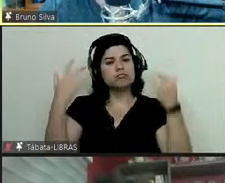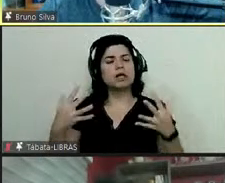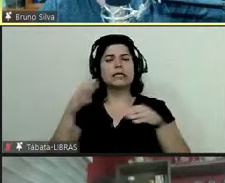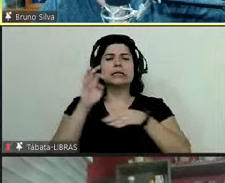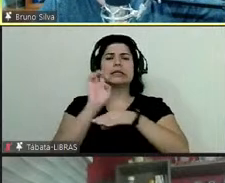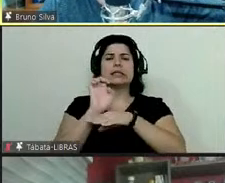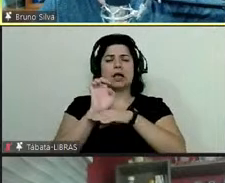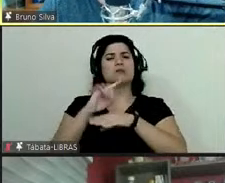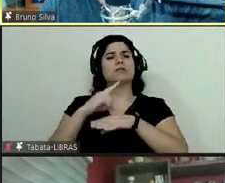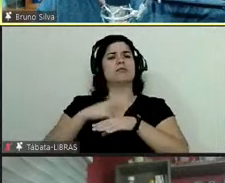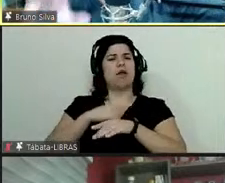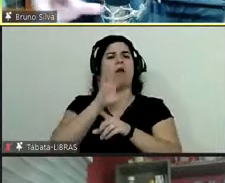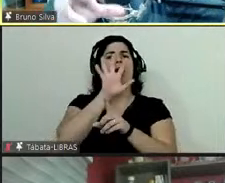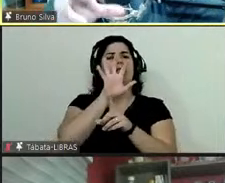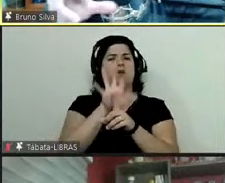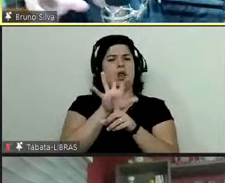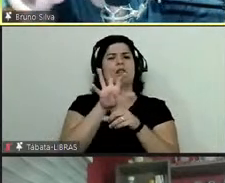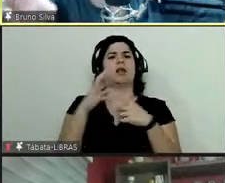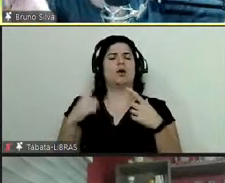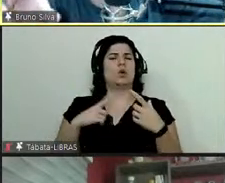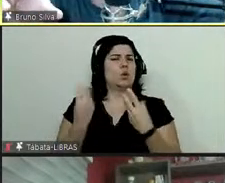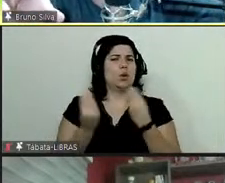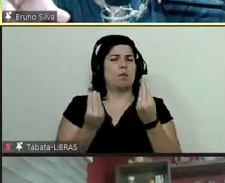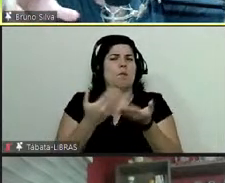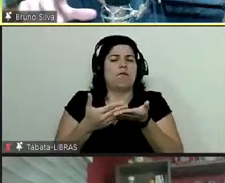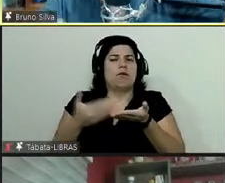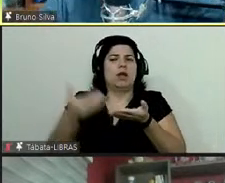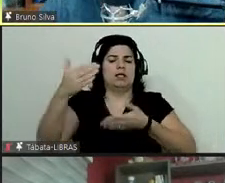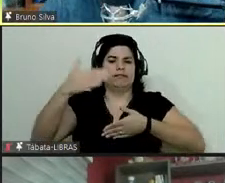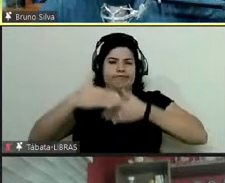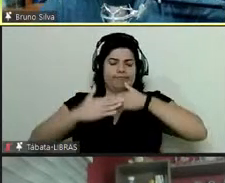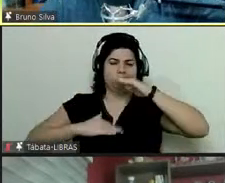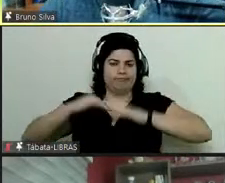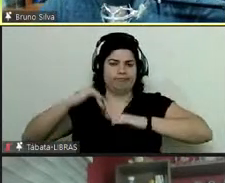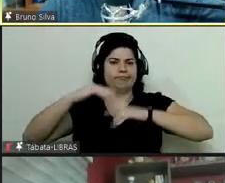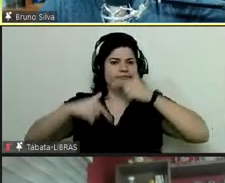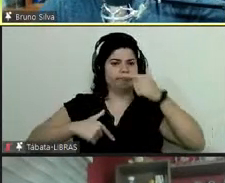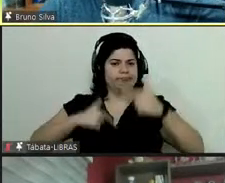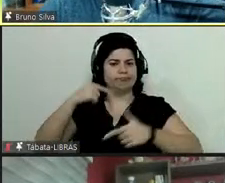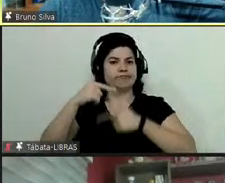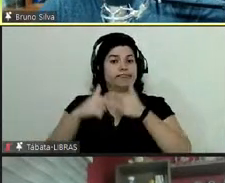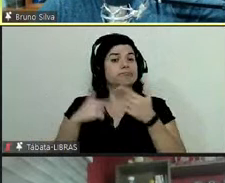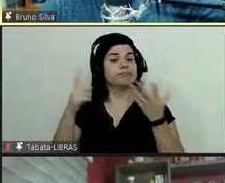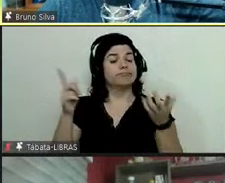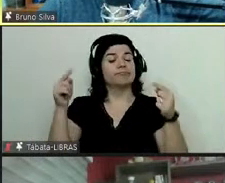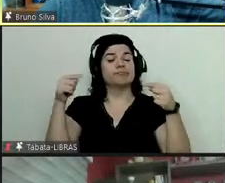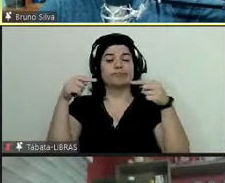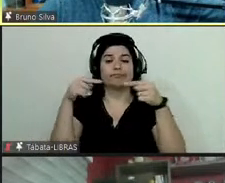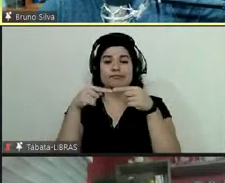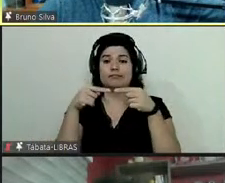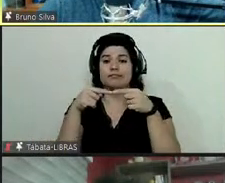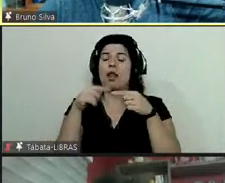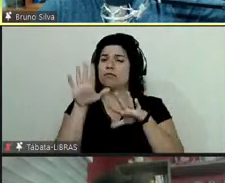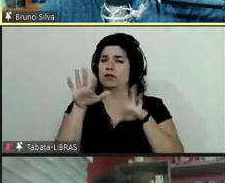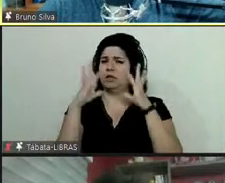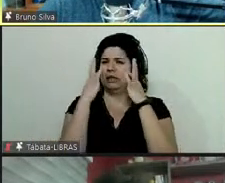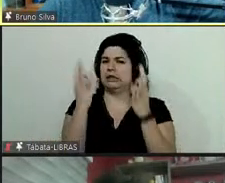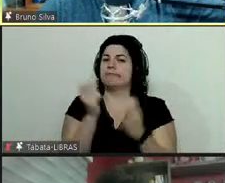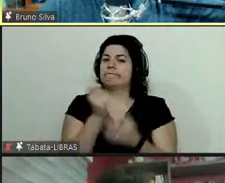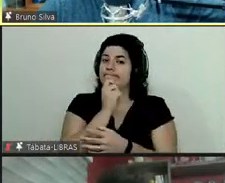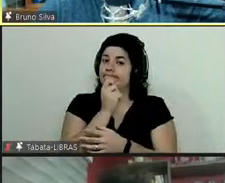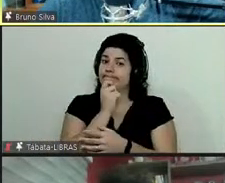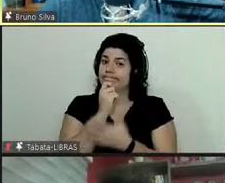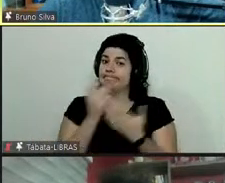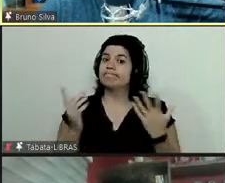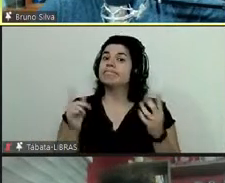estado e que vai impactar diretamente na maneira como ele vai funcionar que diz respeito a essa coisinha aqui ó que por vezes a gente não presta atenção